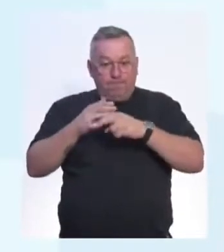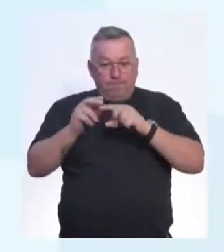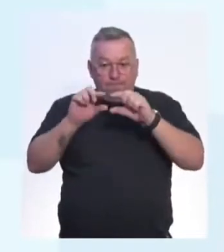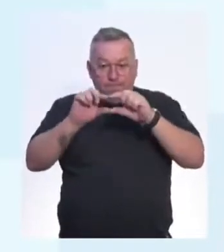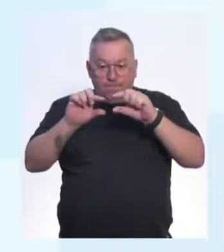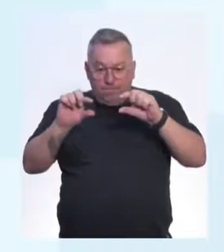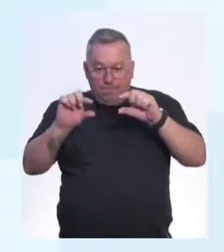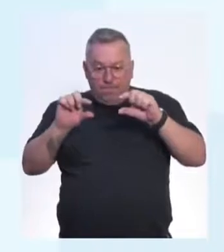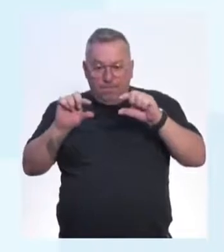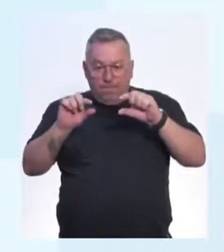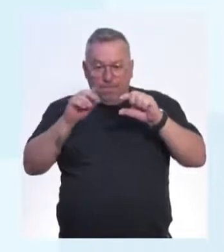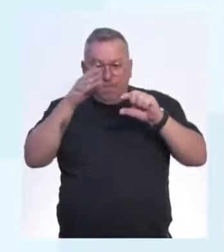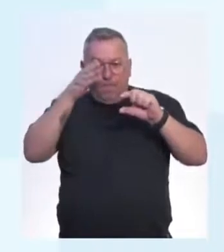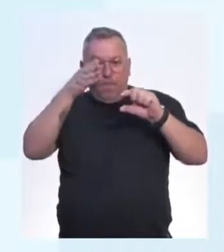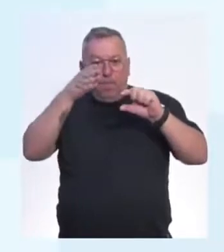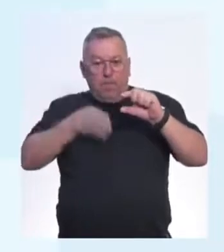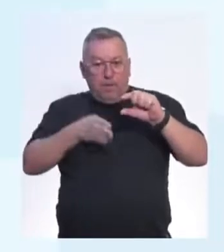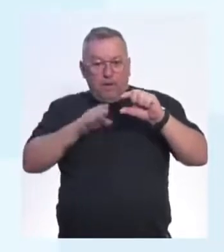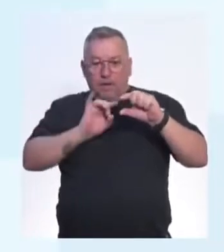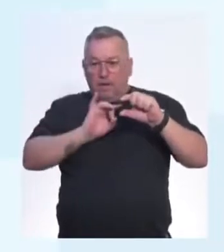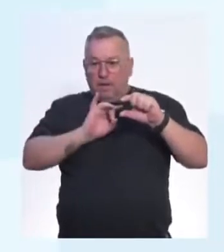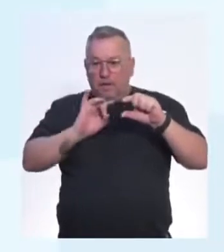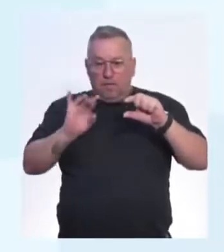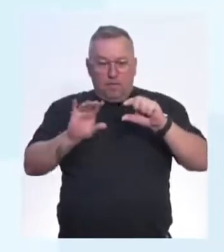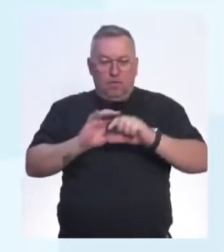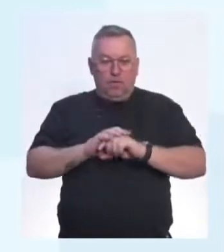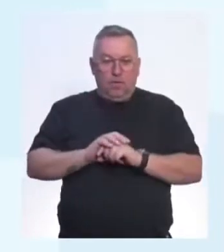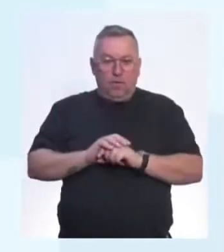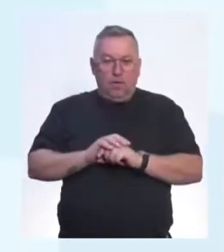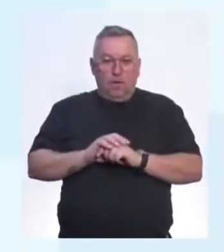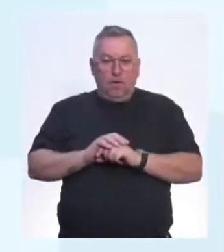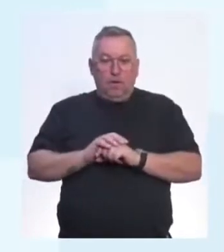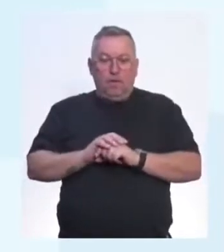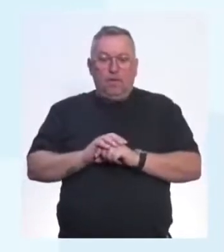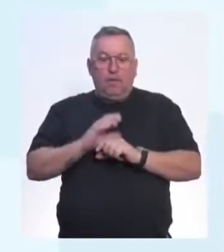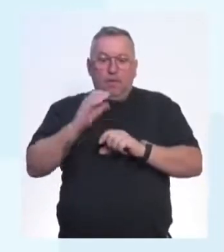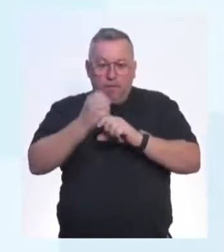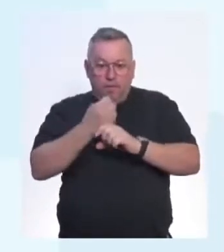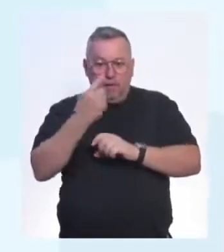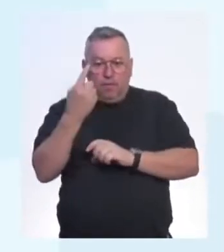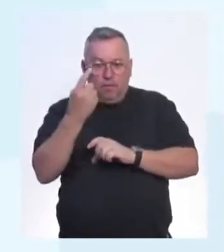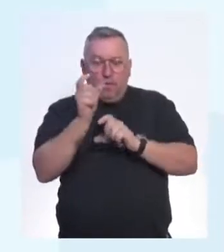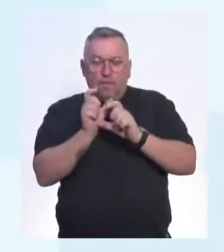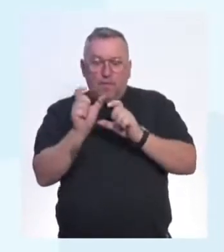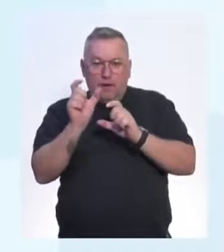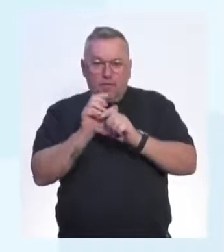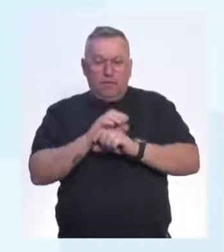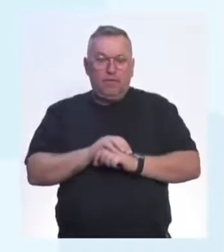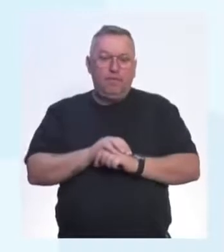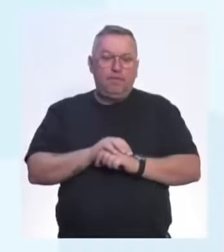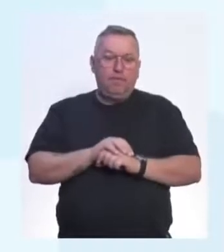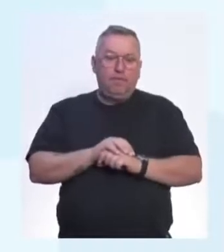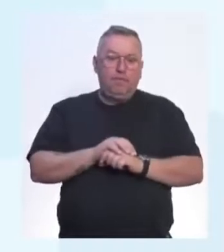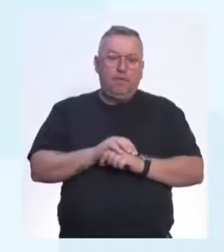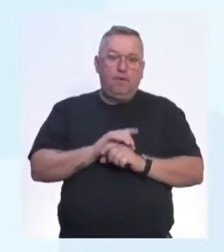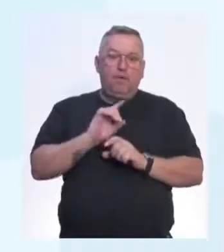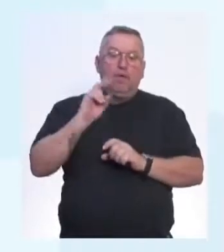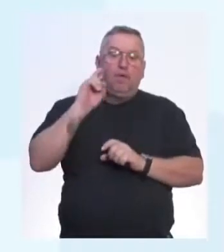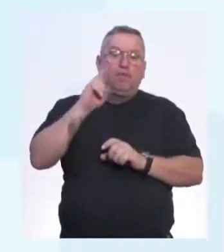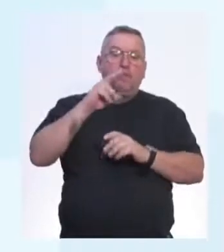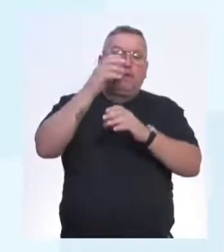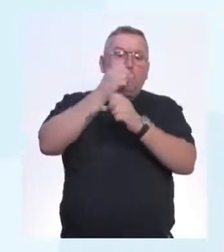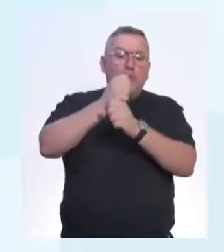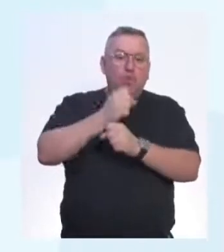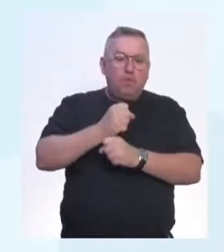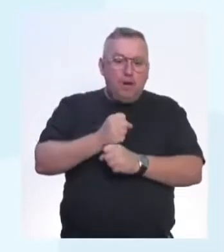de chocolate, digamos assim, do mesmo tamanho e etc. E aí eu divido ela ao meio e pego esse pedaço. Só que para